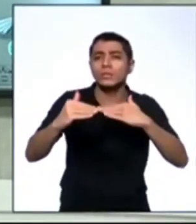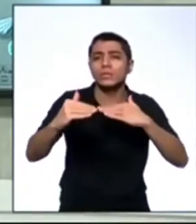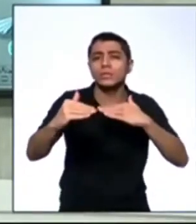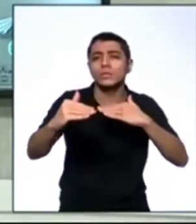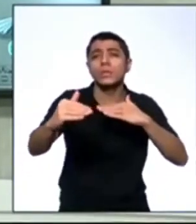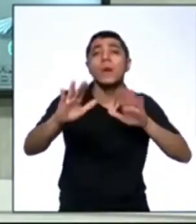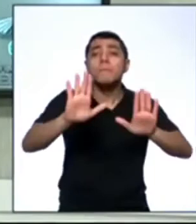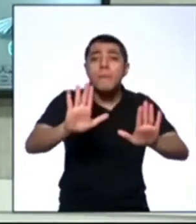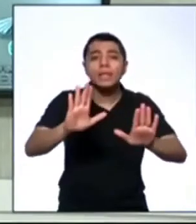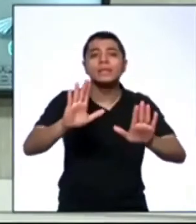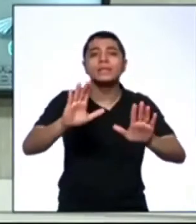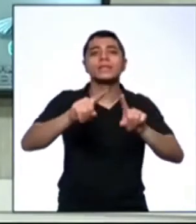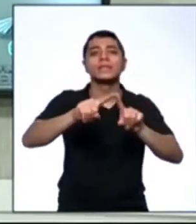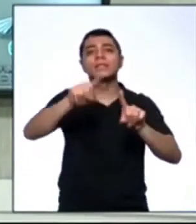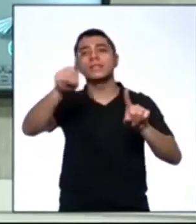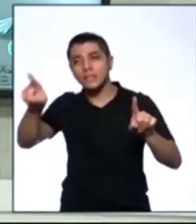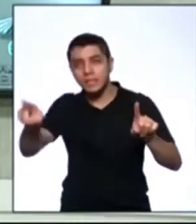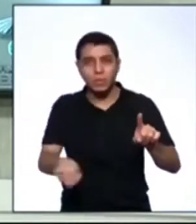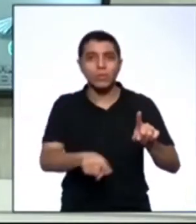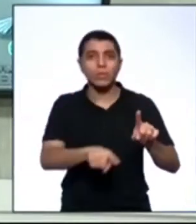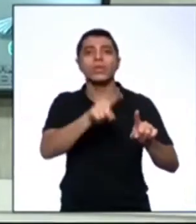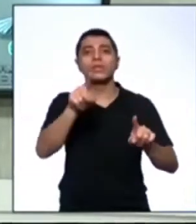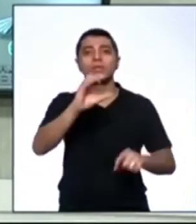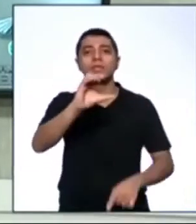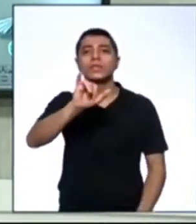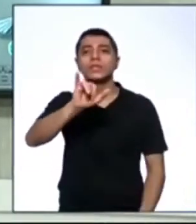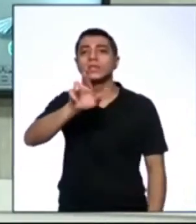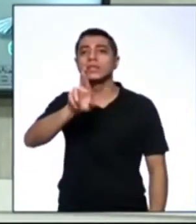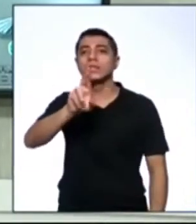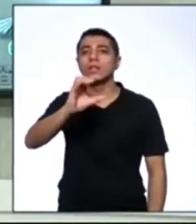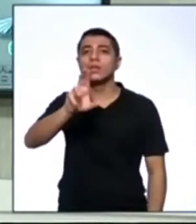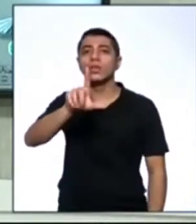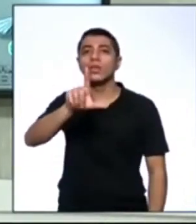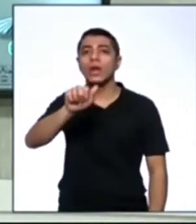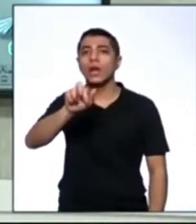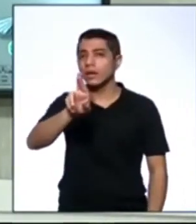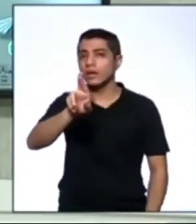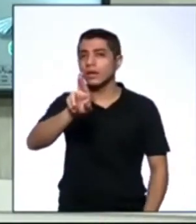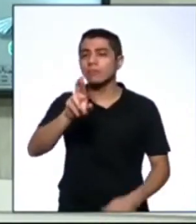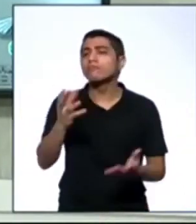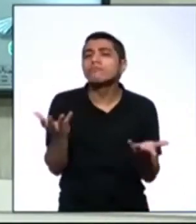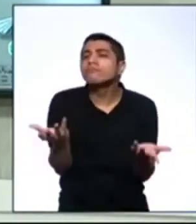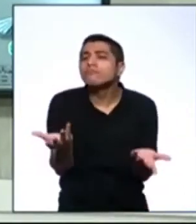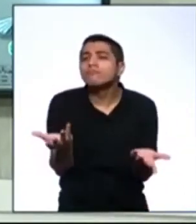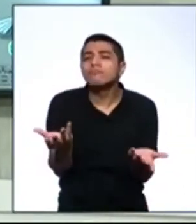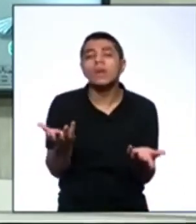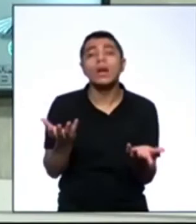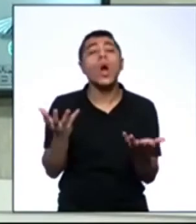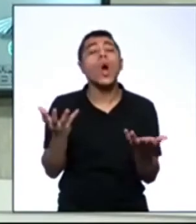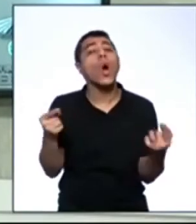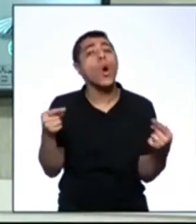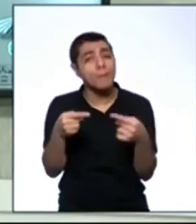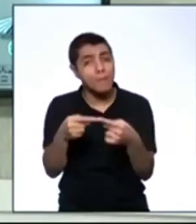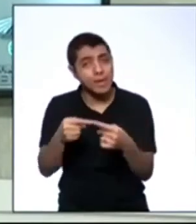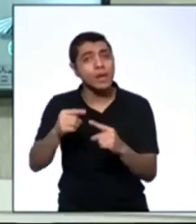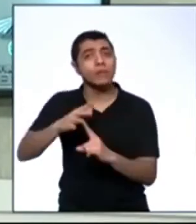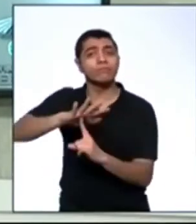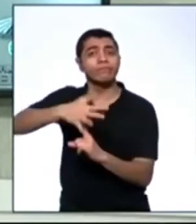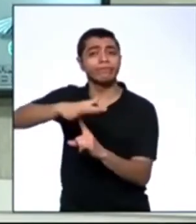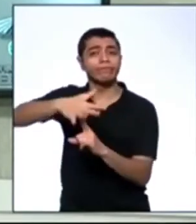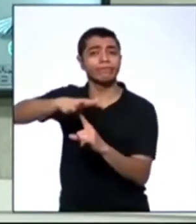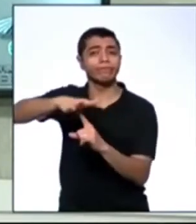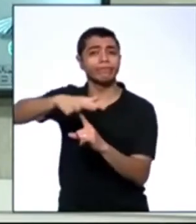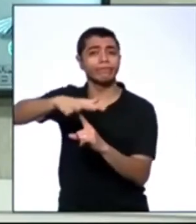em movimento circular e uniforme, mas associado a engrenagens. O que são engrenagens? São